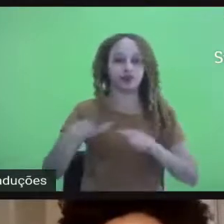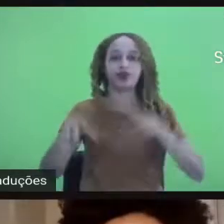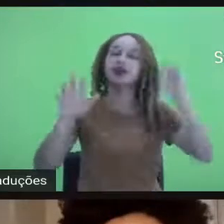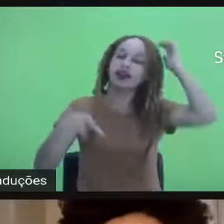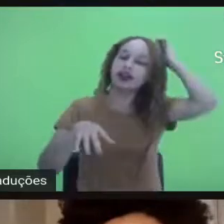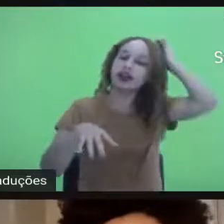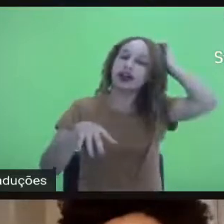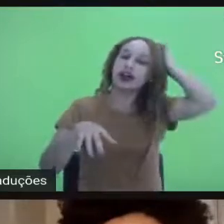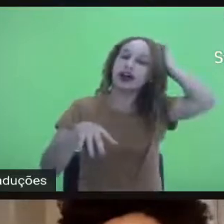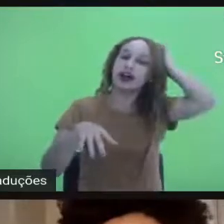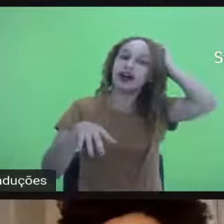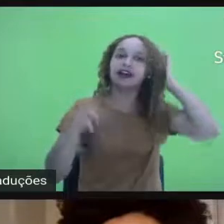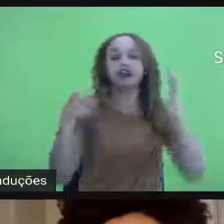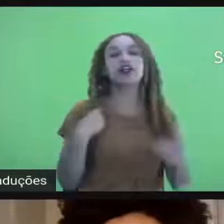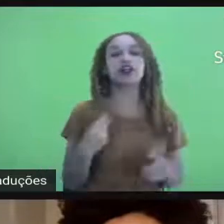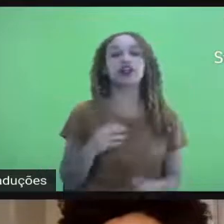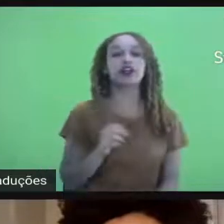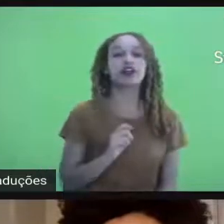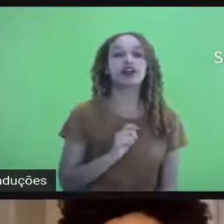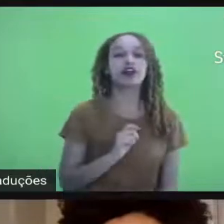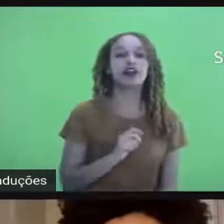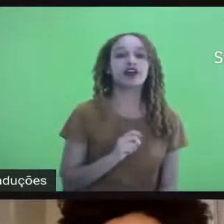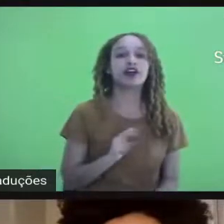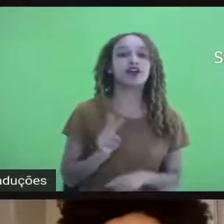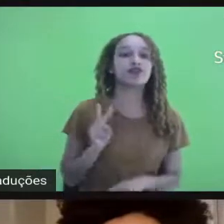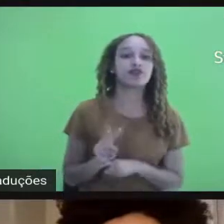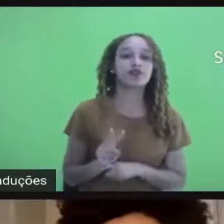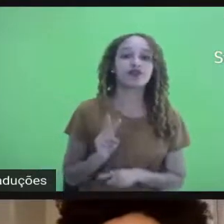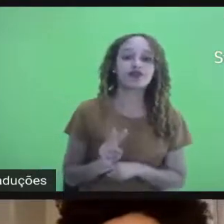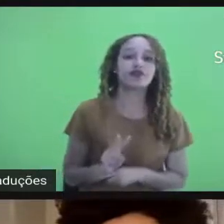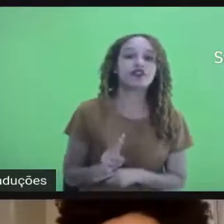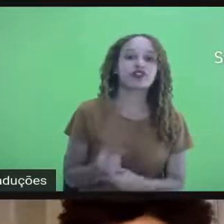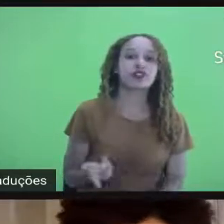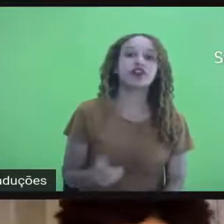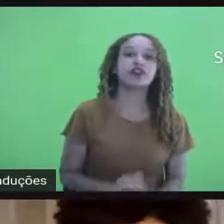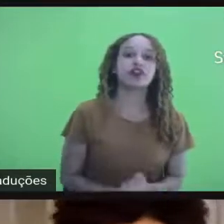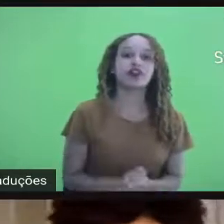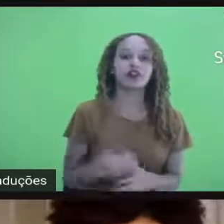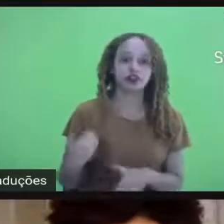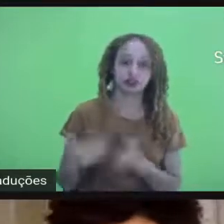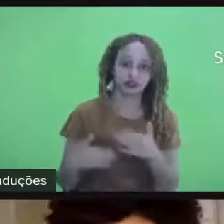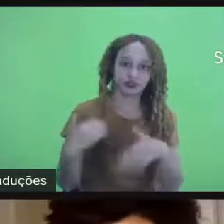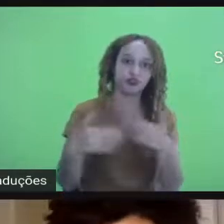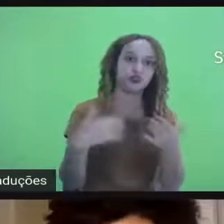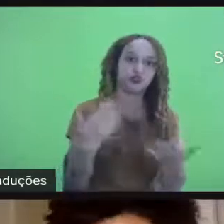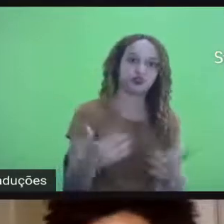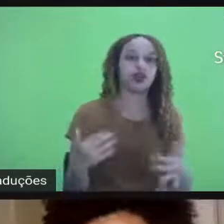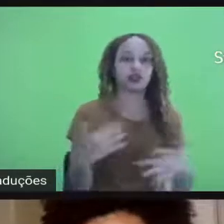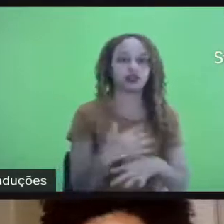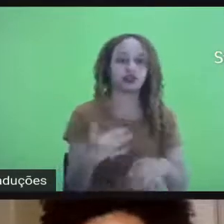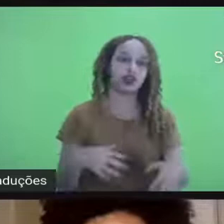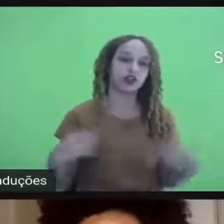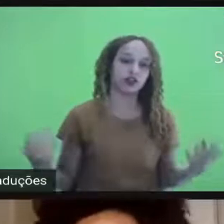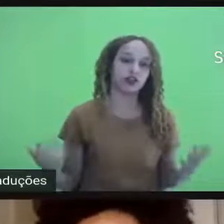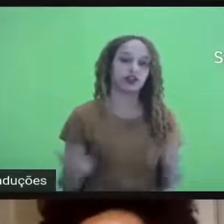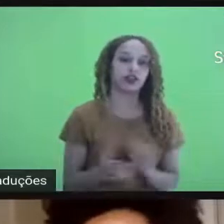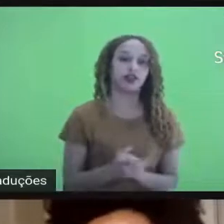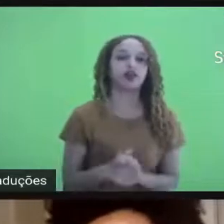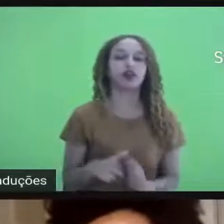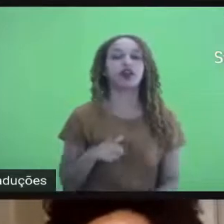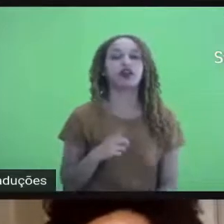Perus como fiscal da desenvolvimento urbano e tal, não sei o quê, e Perus tinha